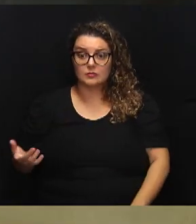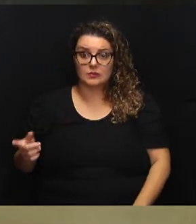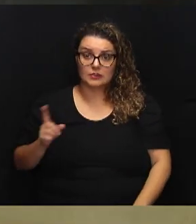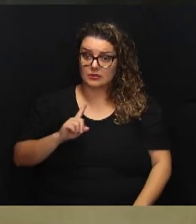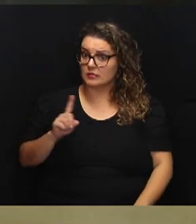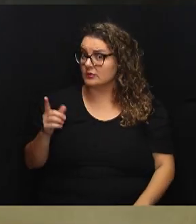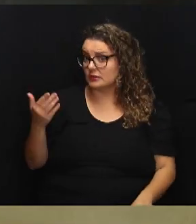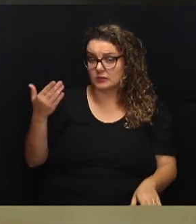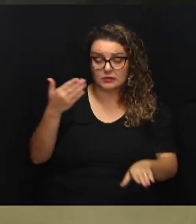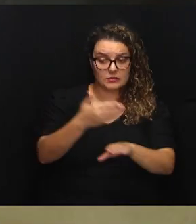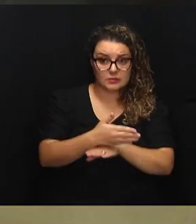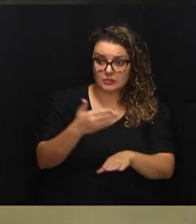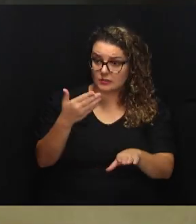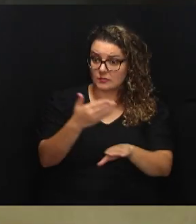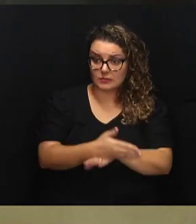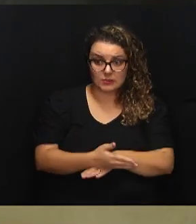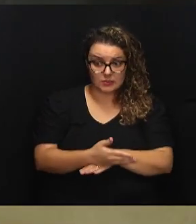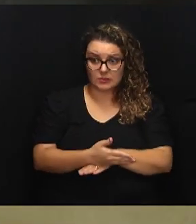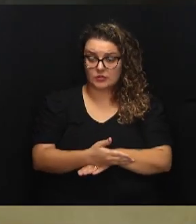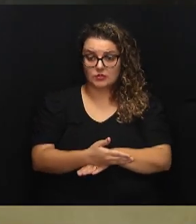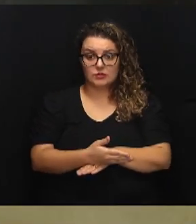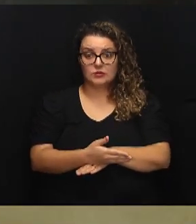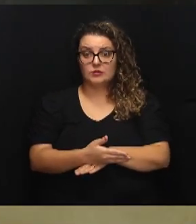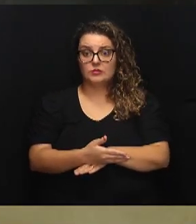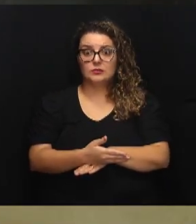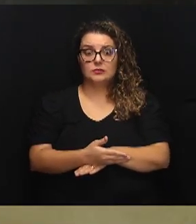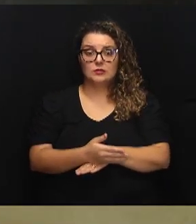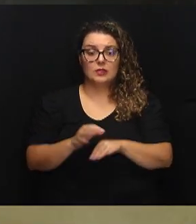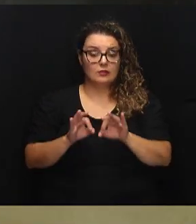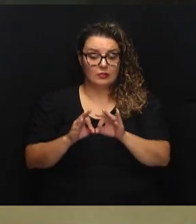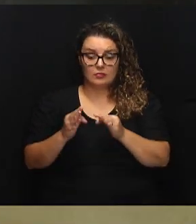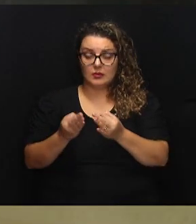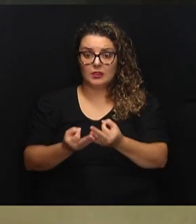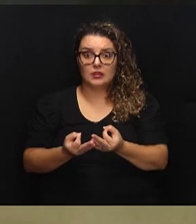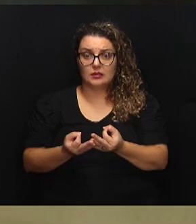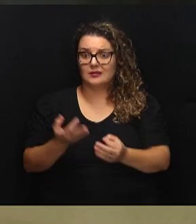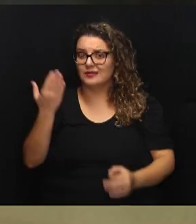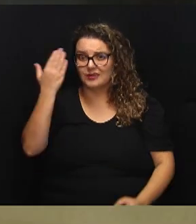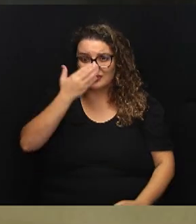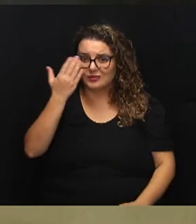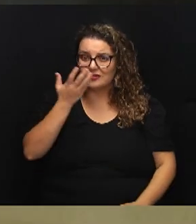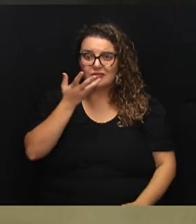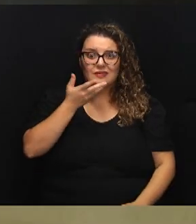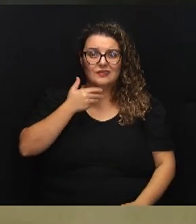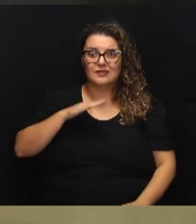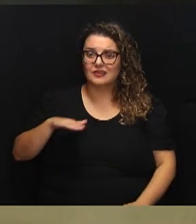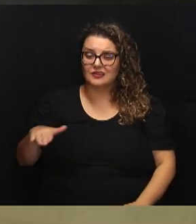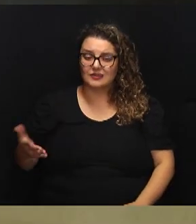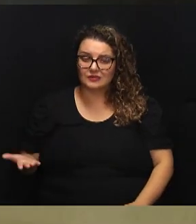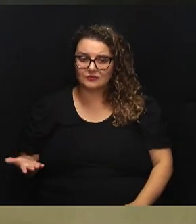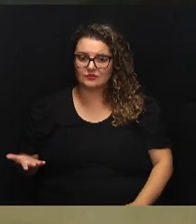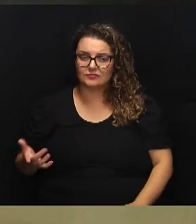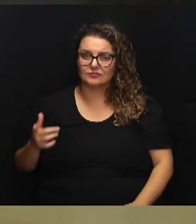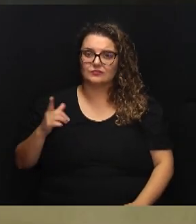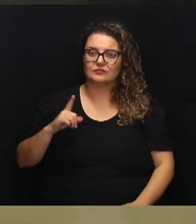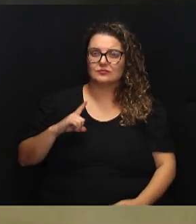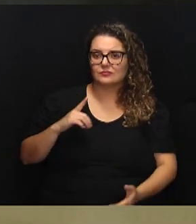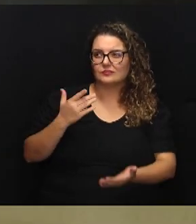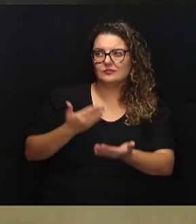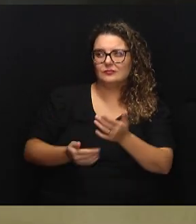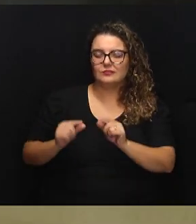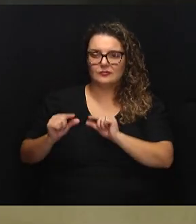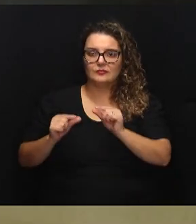mais frequentando, né, as pessoas assim, a família, a gente já não vê muito mais criança, então tem se perdido um pouco